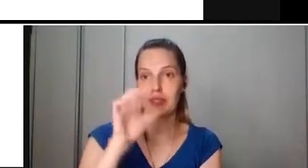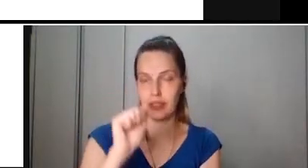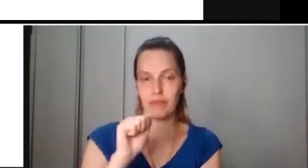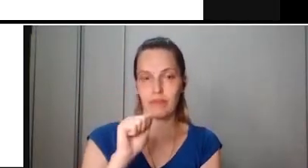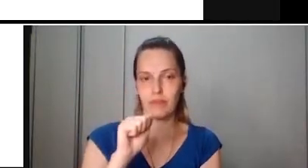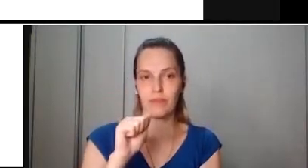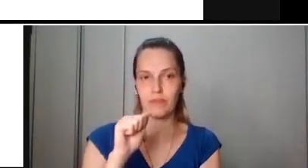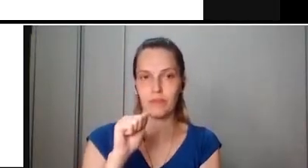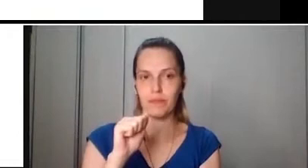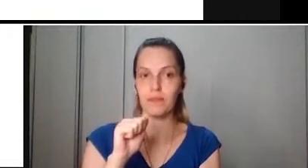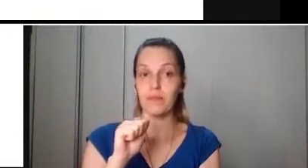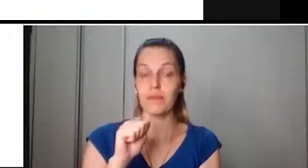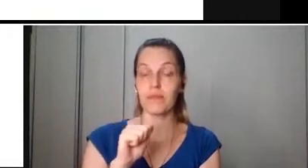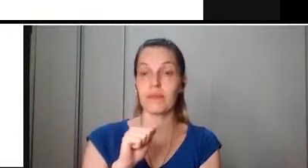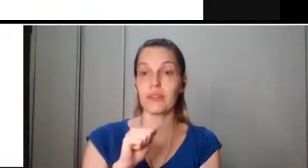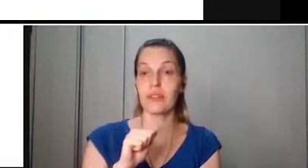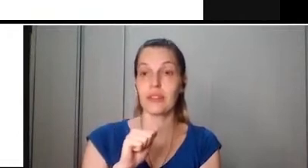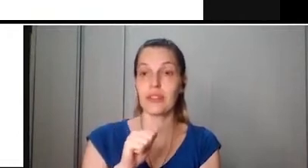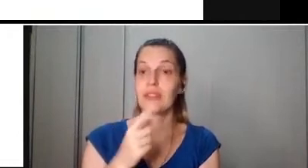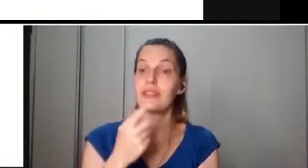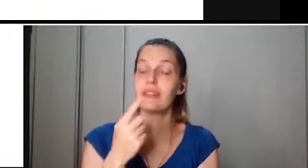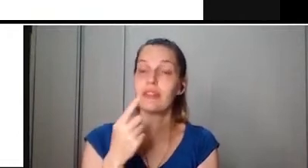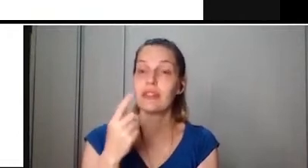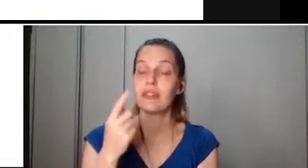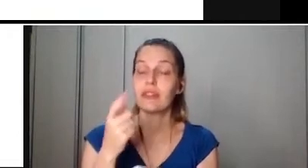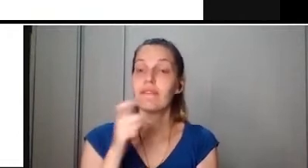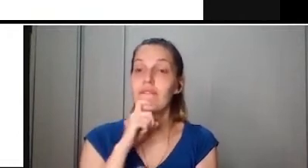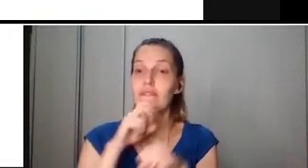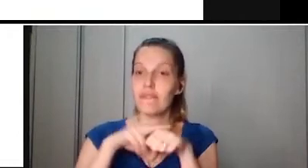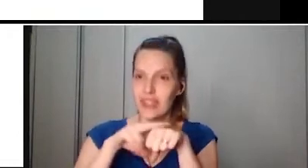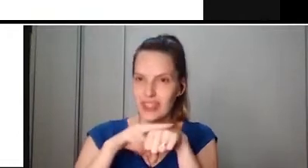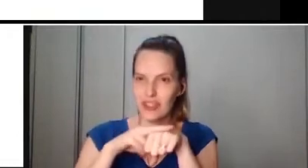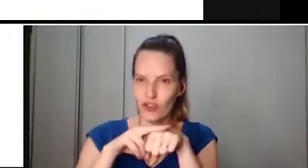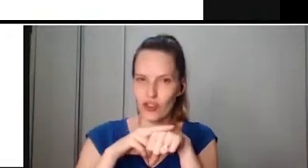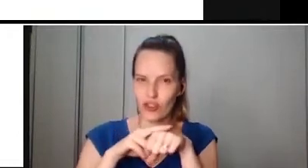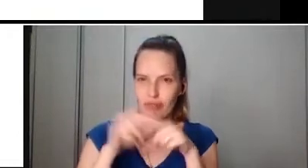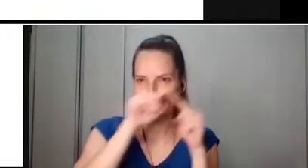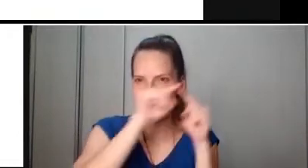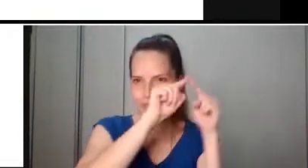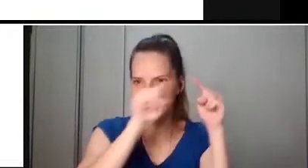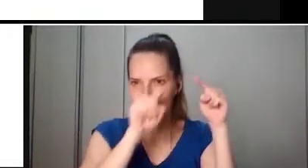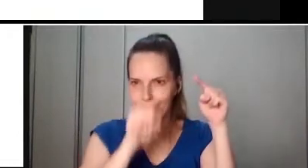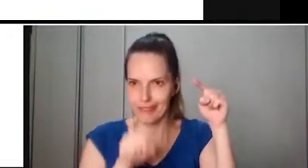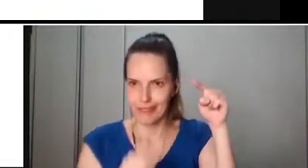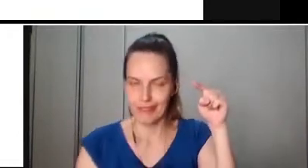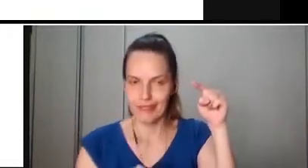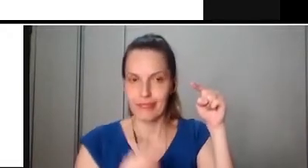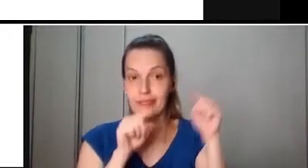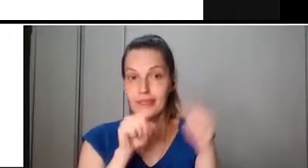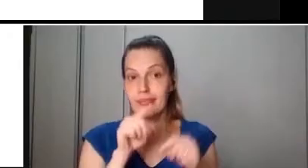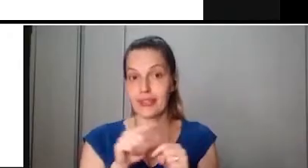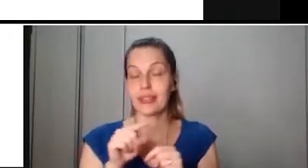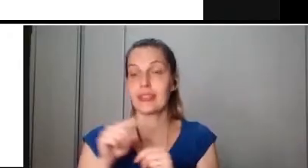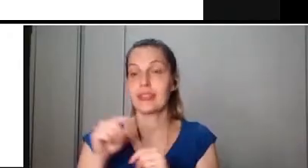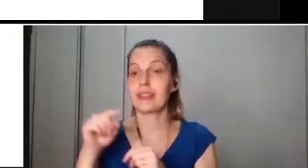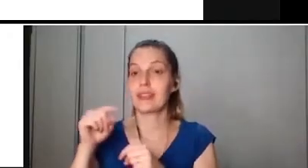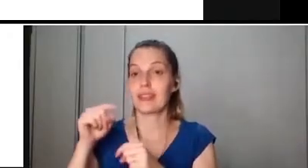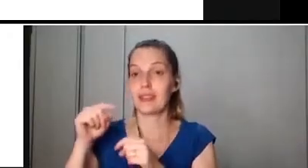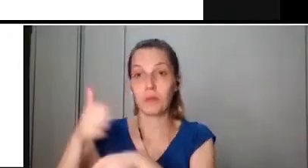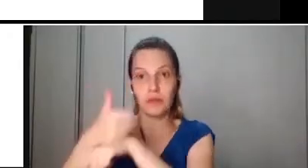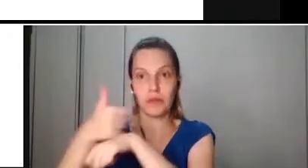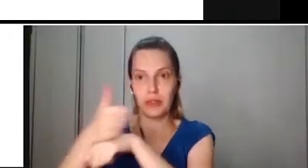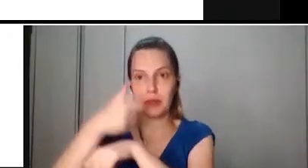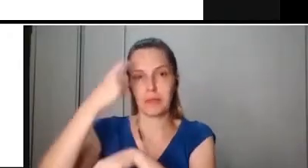setas verdes, uma possibilidade muito improvável. Os especialistas acham que isso aqui seria um sonho, mas praticamente não vai ser